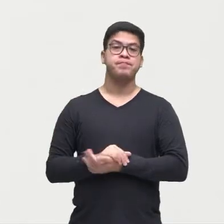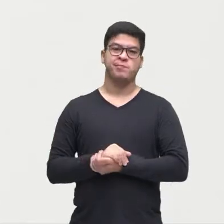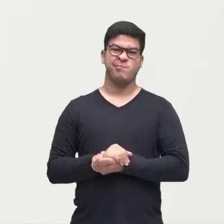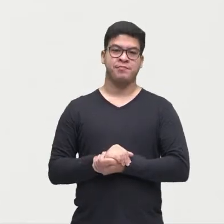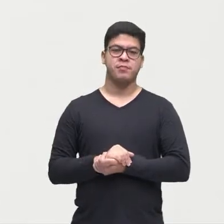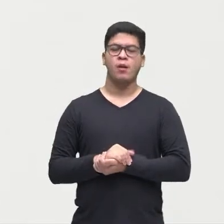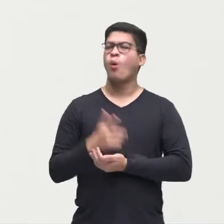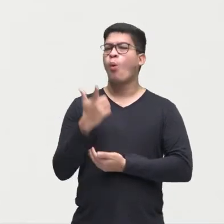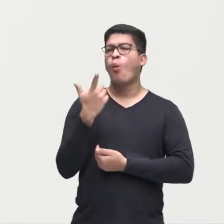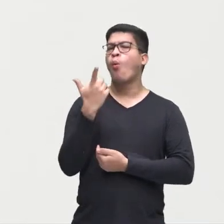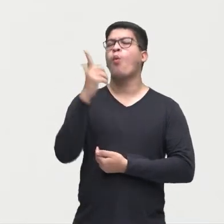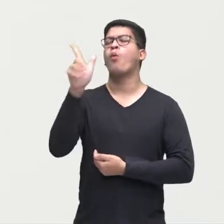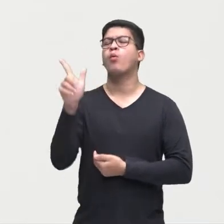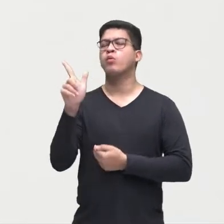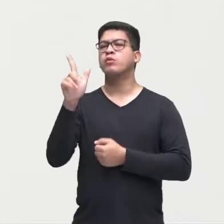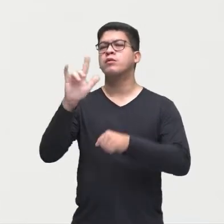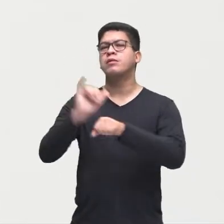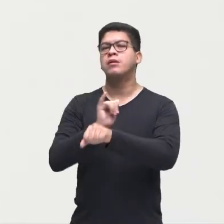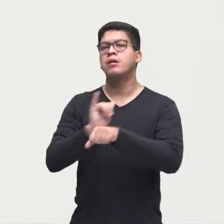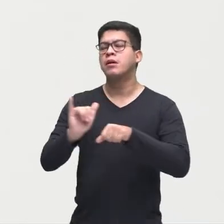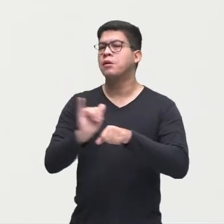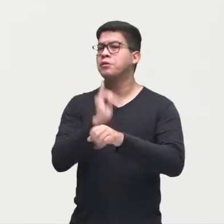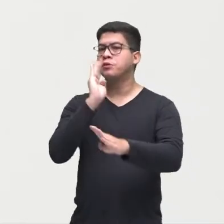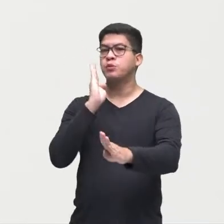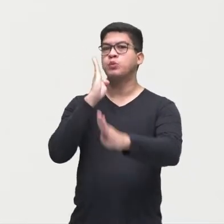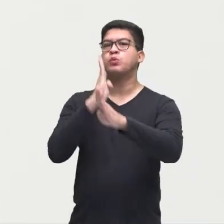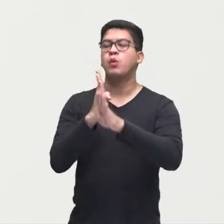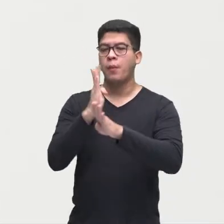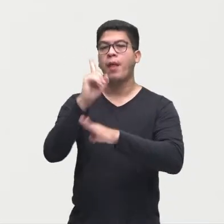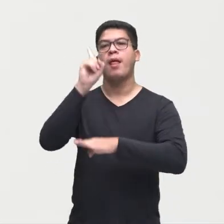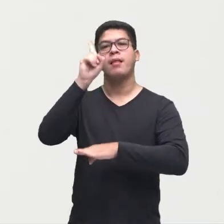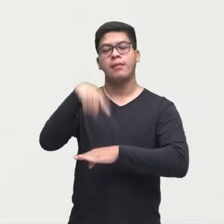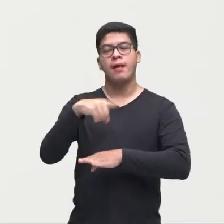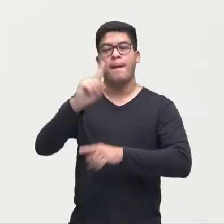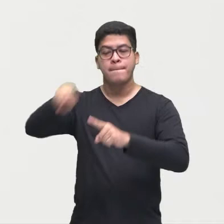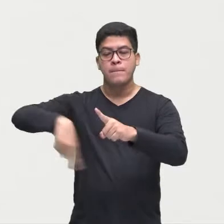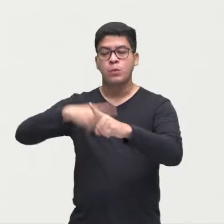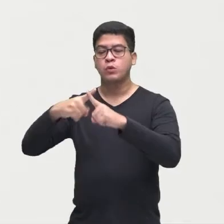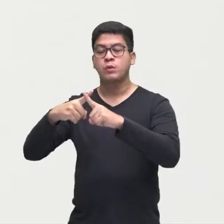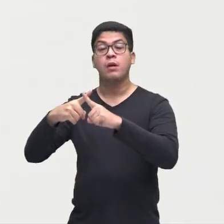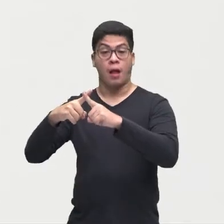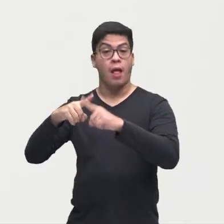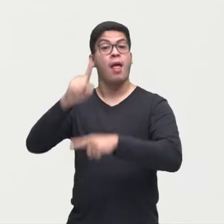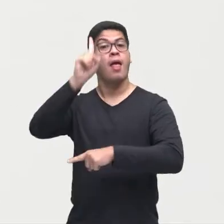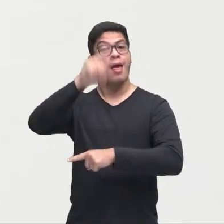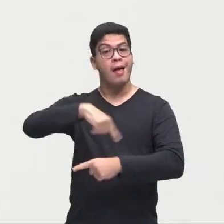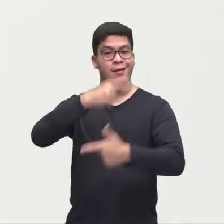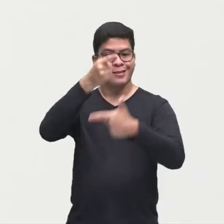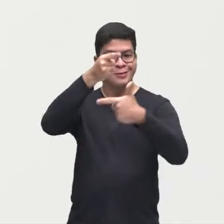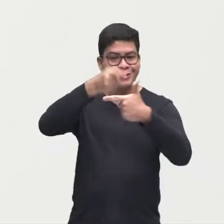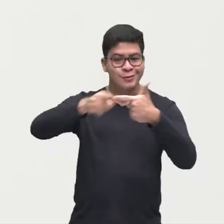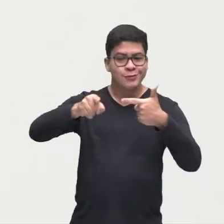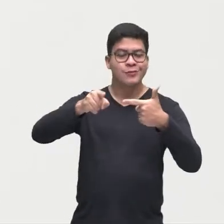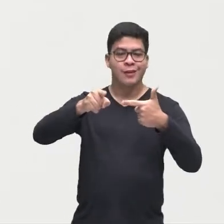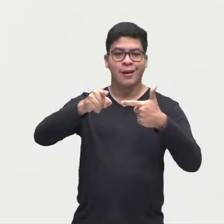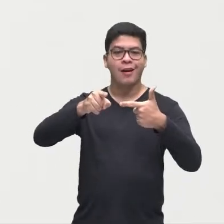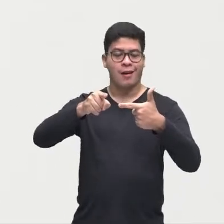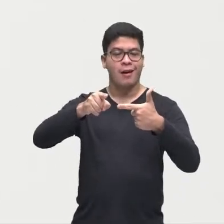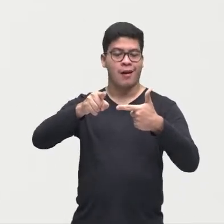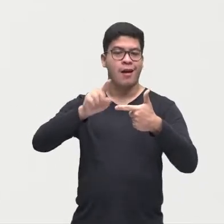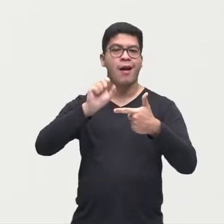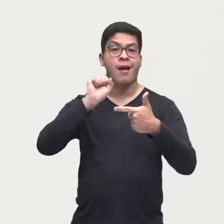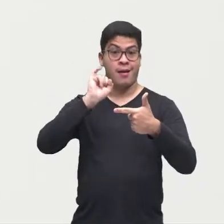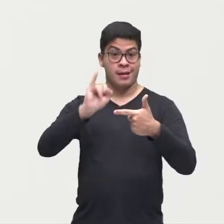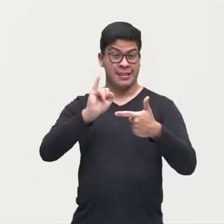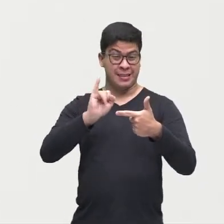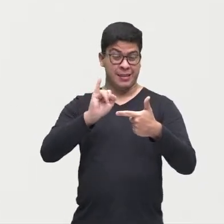de saber se um número é múltiplo de outro, é fazer a divisão entre eles. Se a